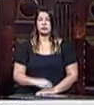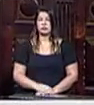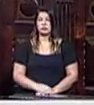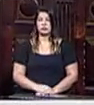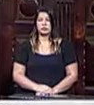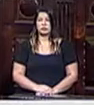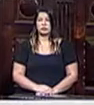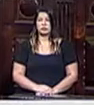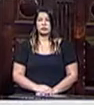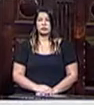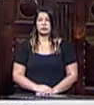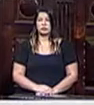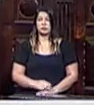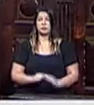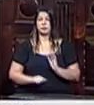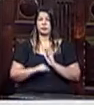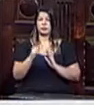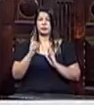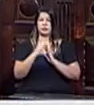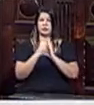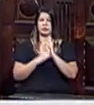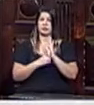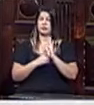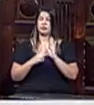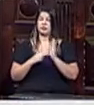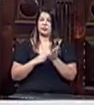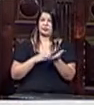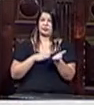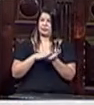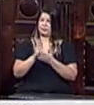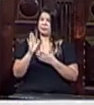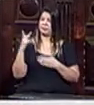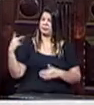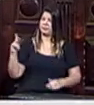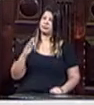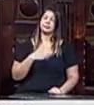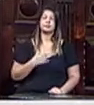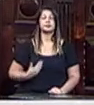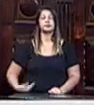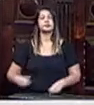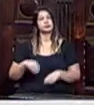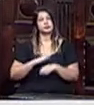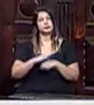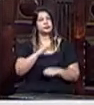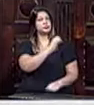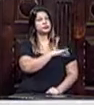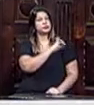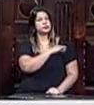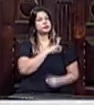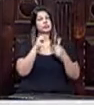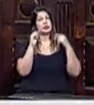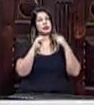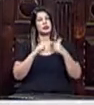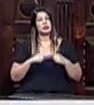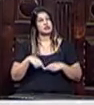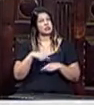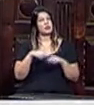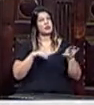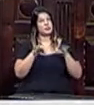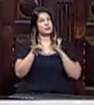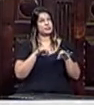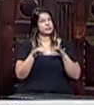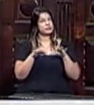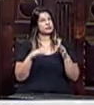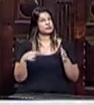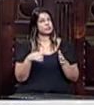do primeiro decreto que foi emitido pelo governo do Estado do Rio de Janeiro em relação a essa matéria que